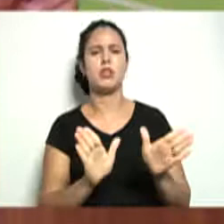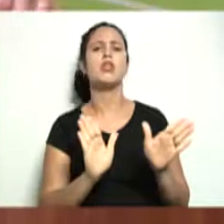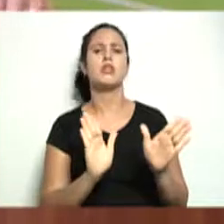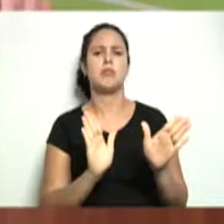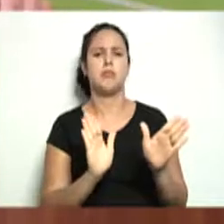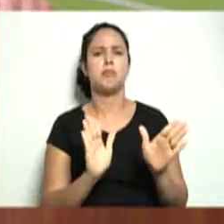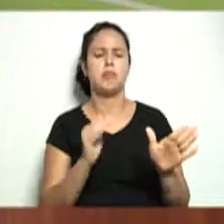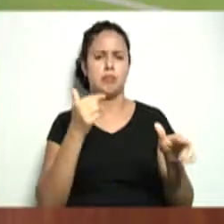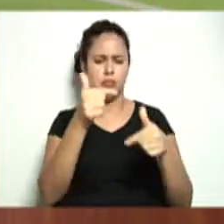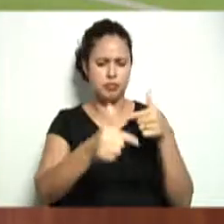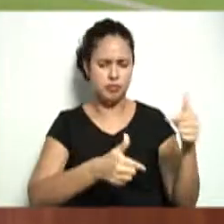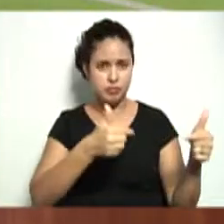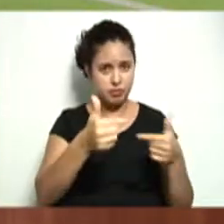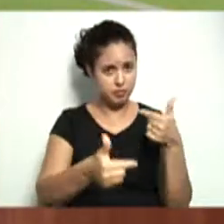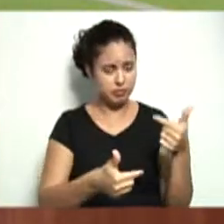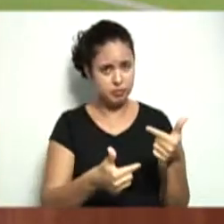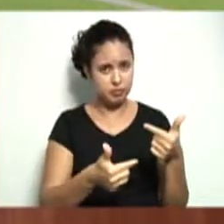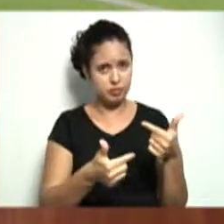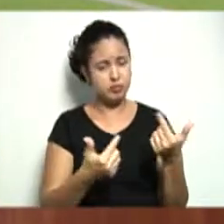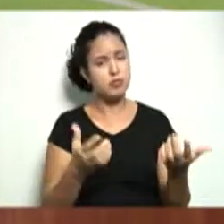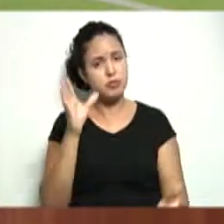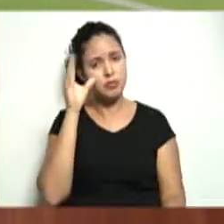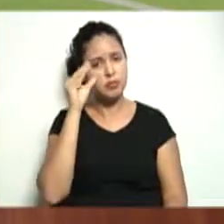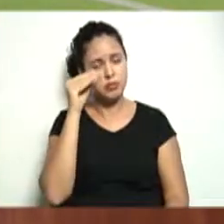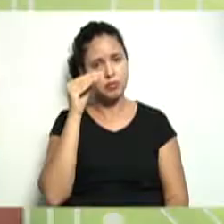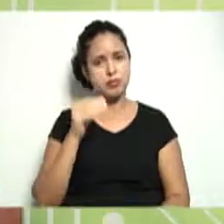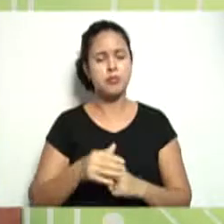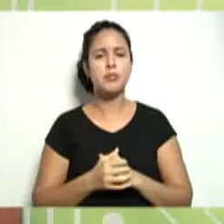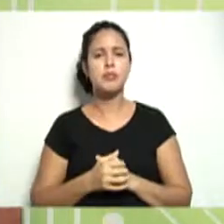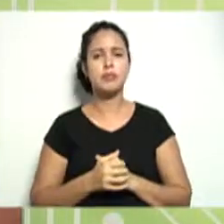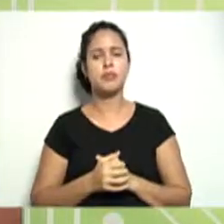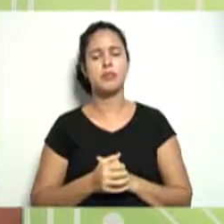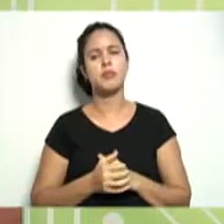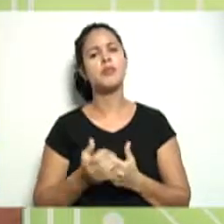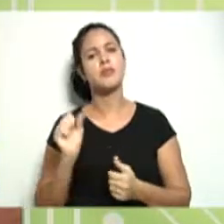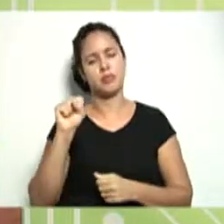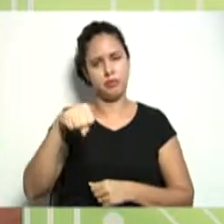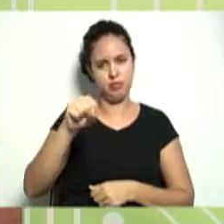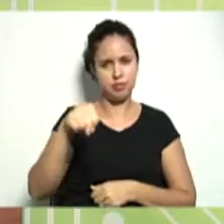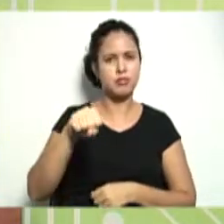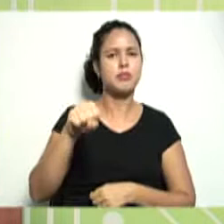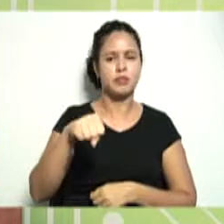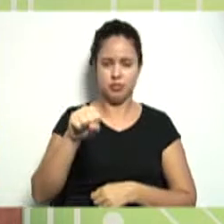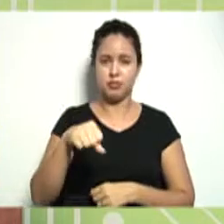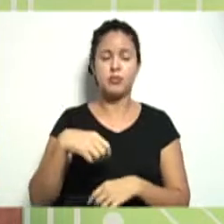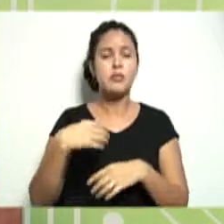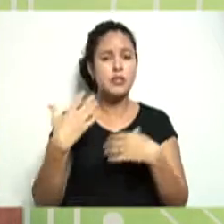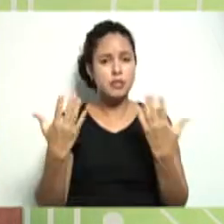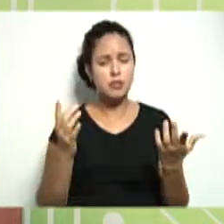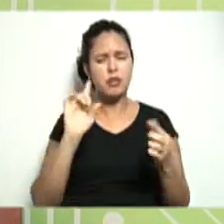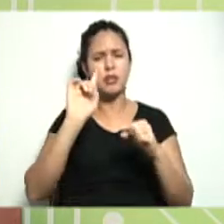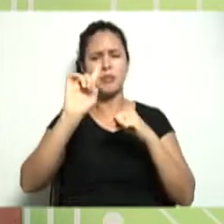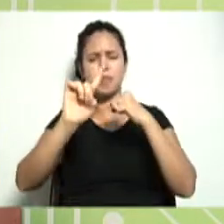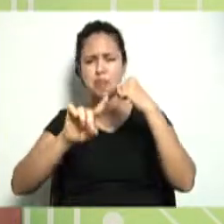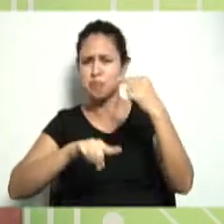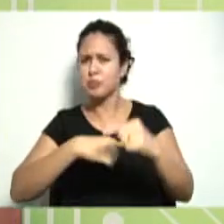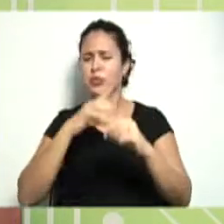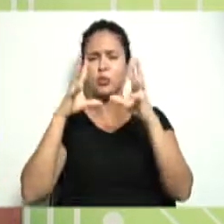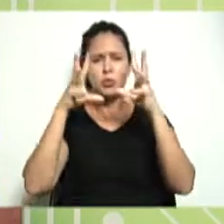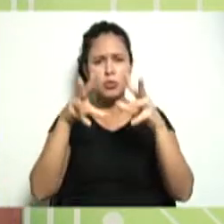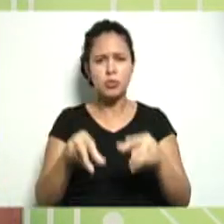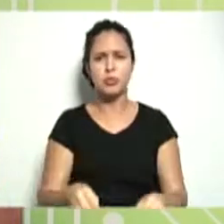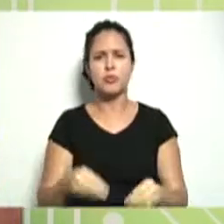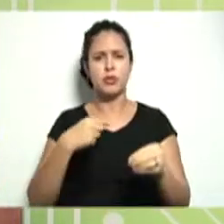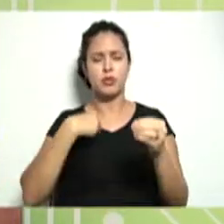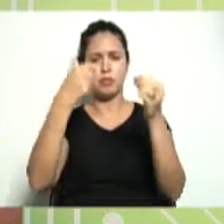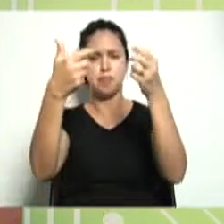faz isso sozinha? Eu fiquei curioso agora, professora. É isso mesmo, professor Eliene. Depois de todas essas aulas que